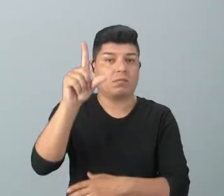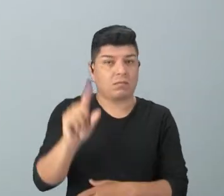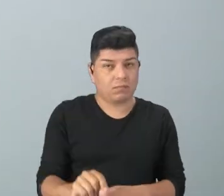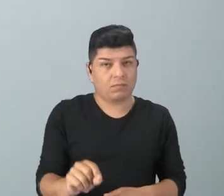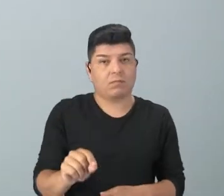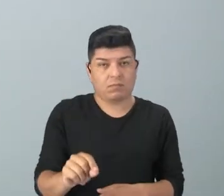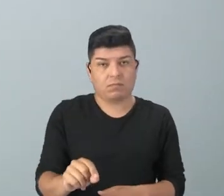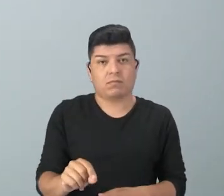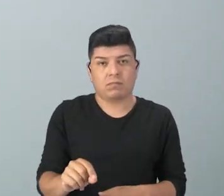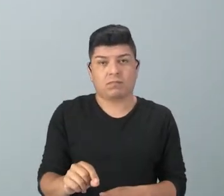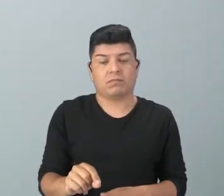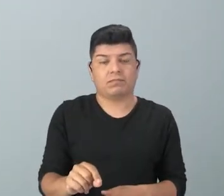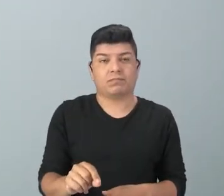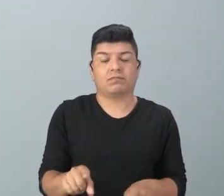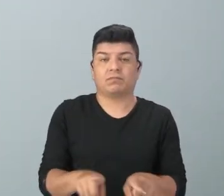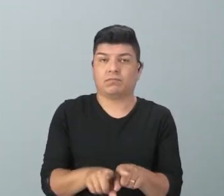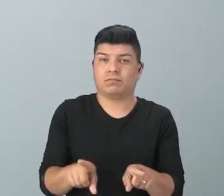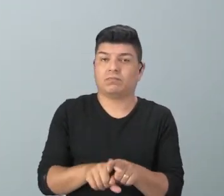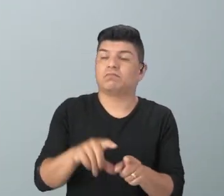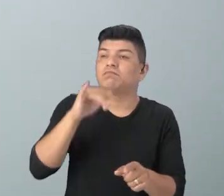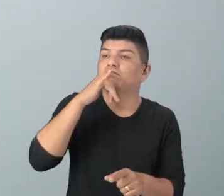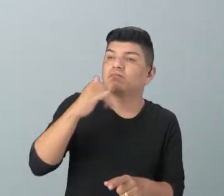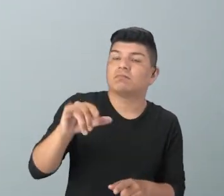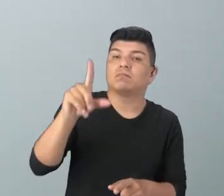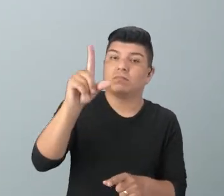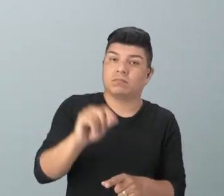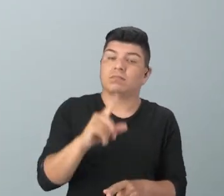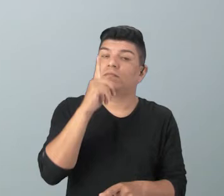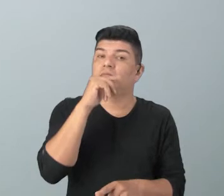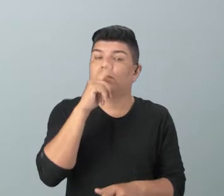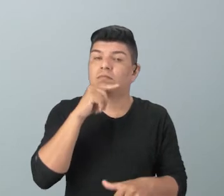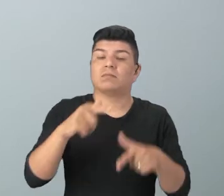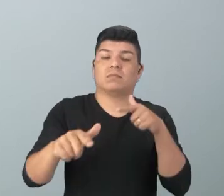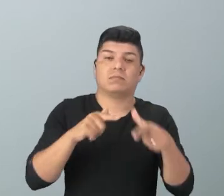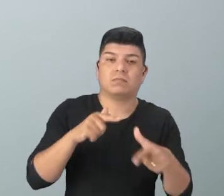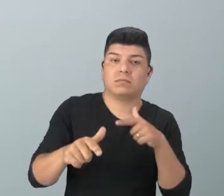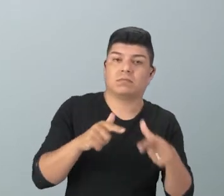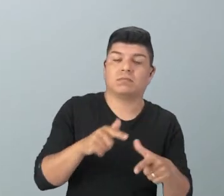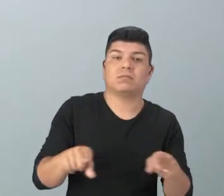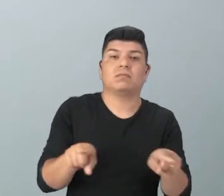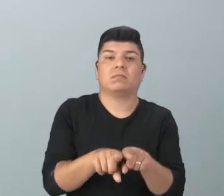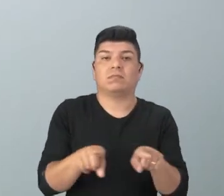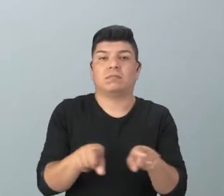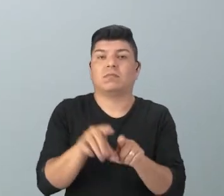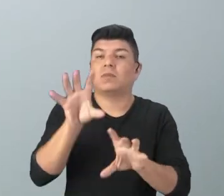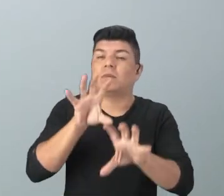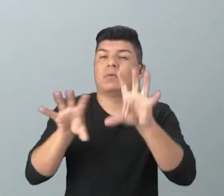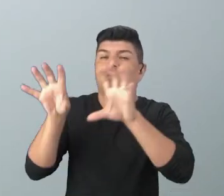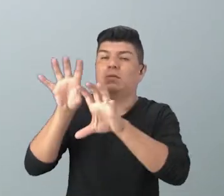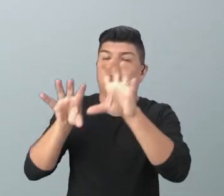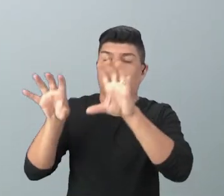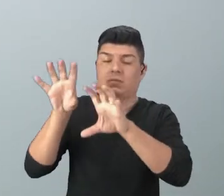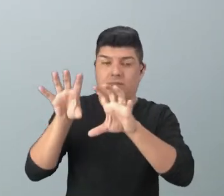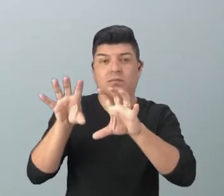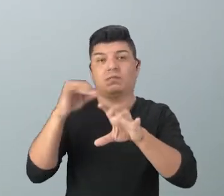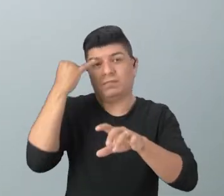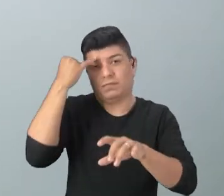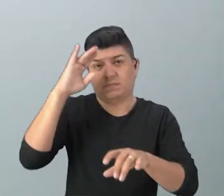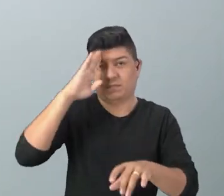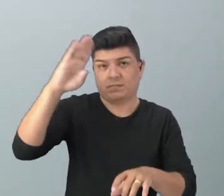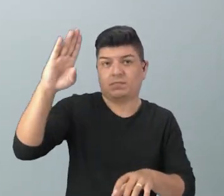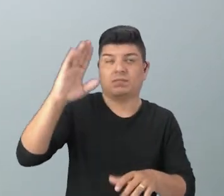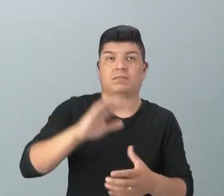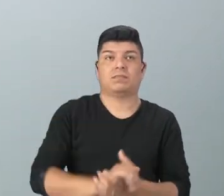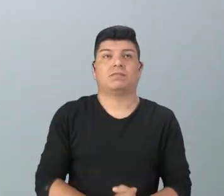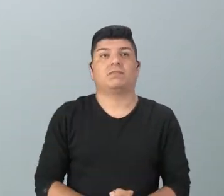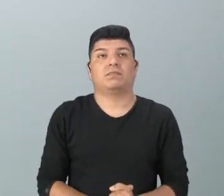teria muito dispêndio de energia, de água, de trabalho e até mesmo de emissão de gases. Essa seria a ideia principal